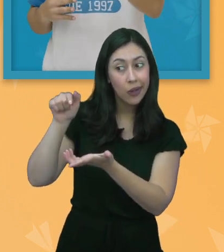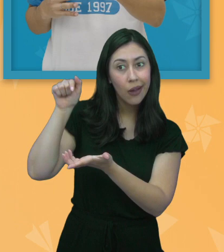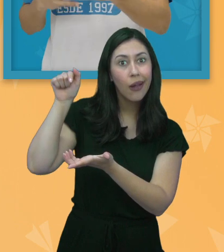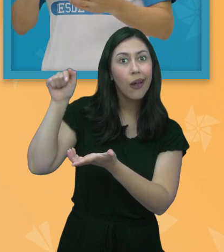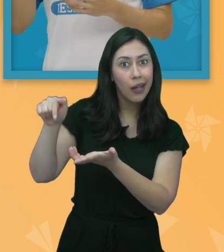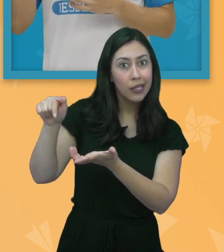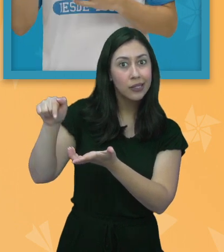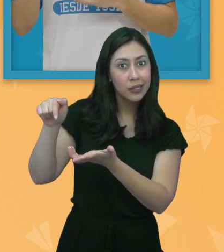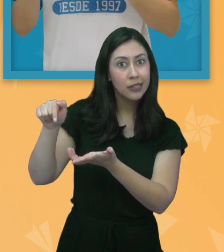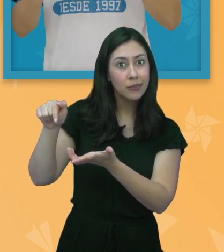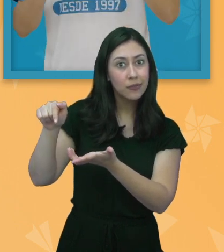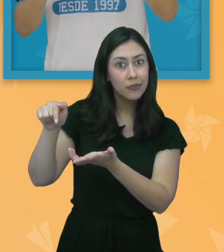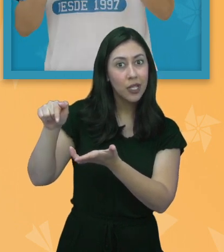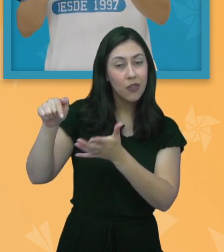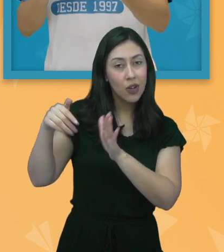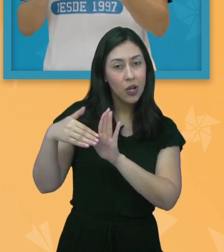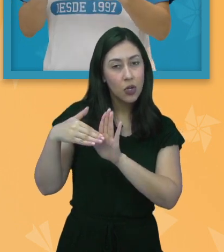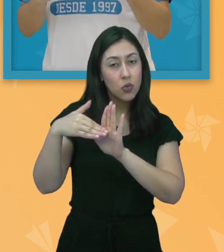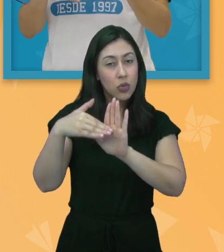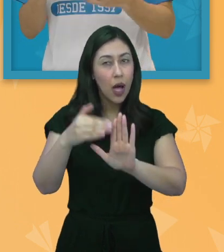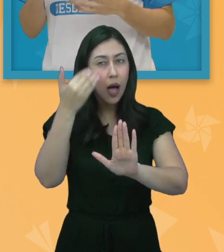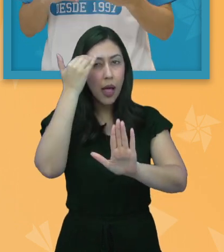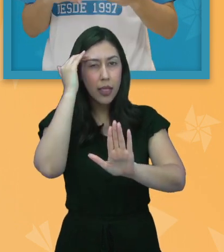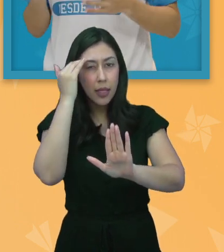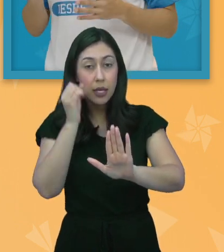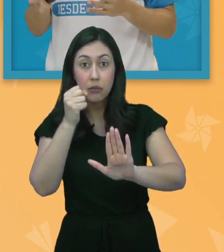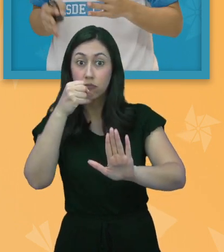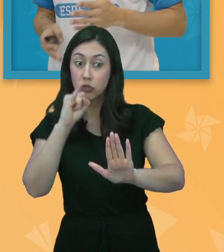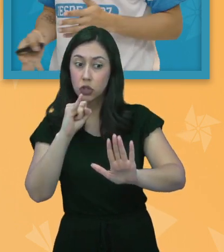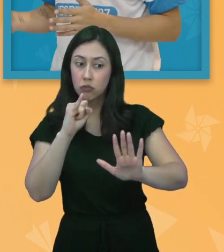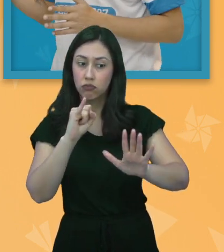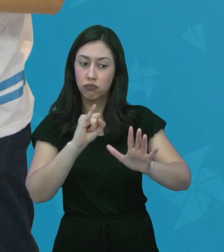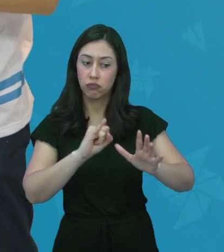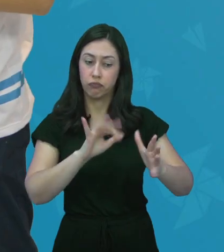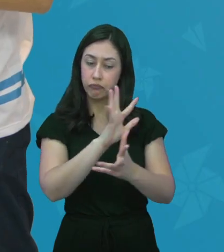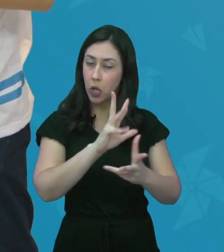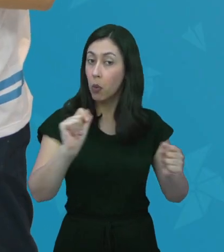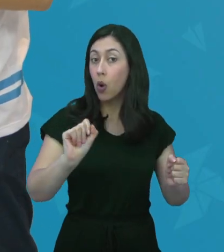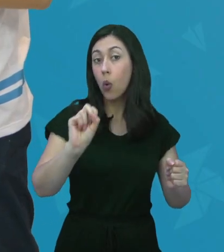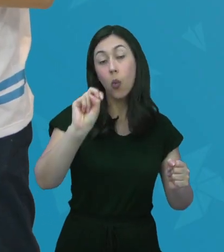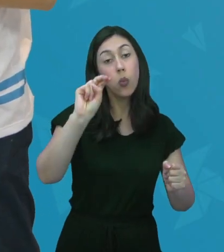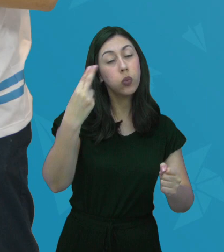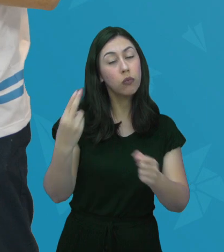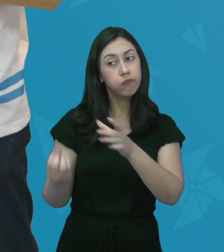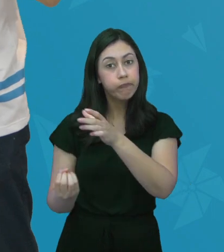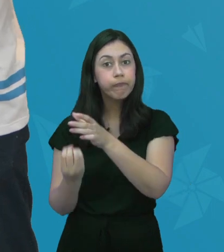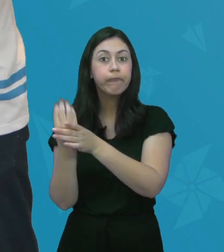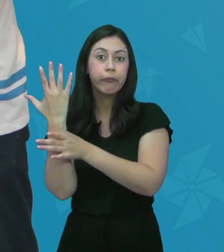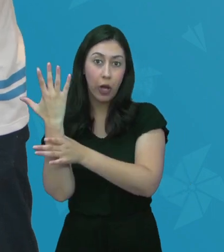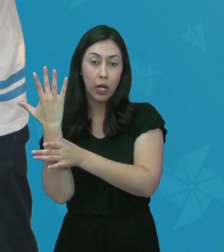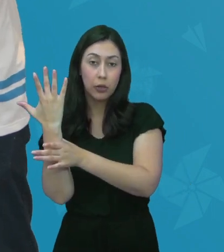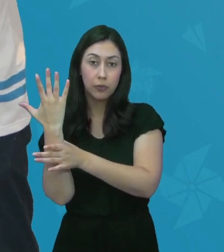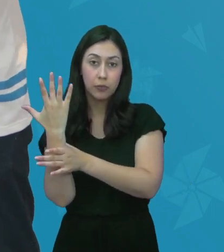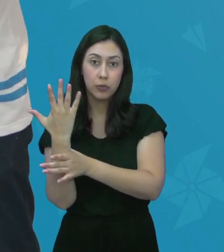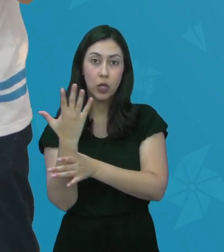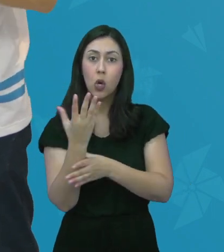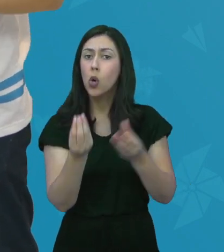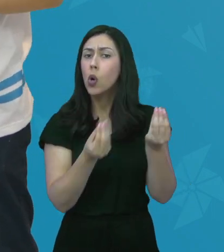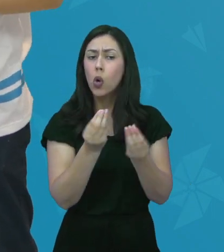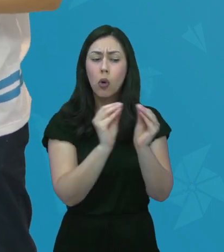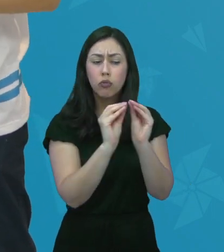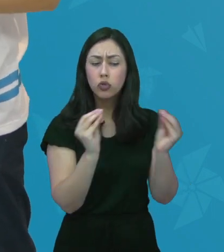impactar diretamente na compreensão dos sistemas homogêneos e heterogêneos, né? Uma substância, para ser considerada